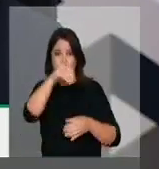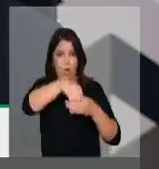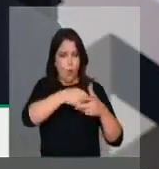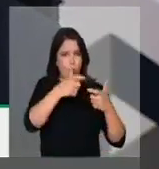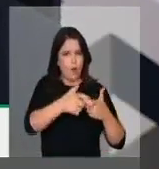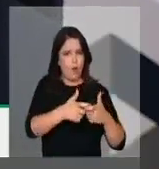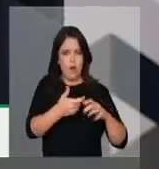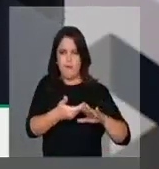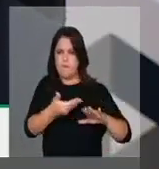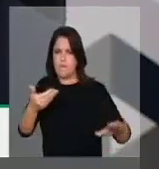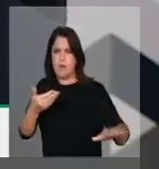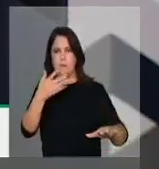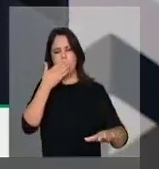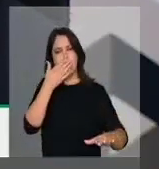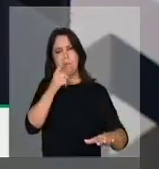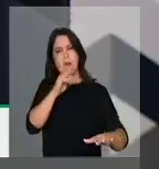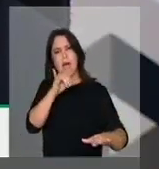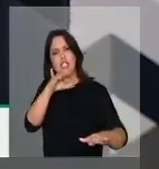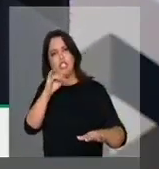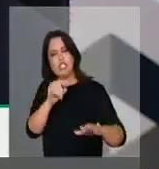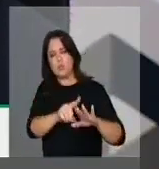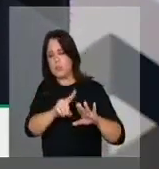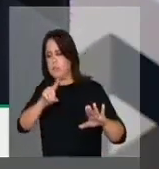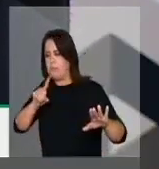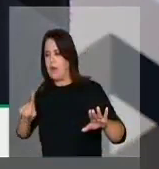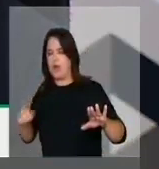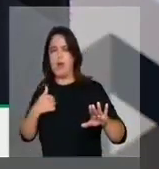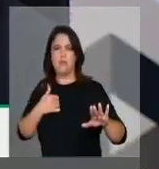órgão suprapartidário, supraideológico,